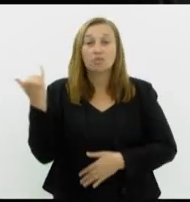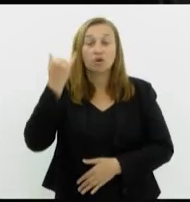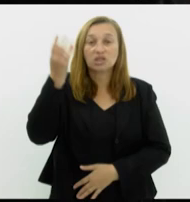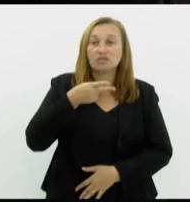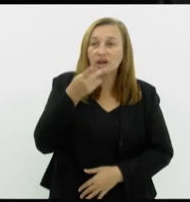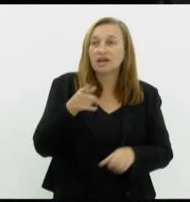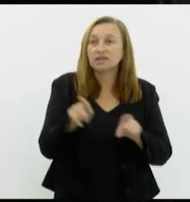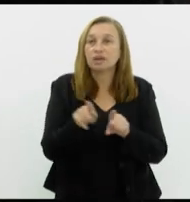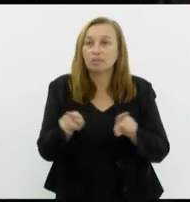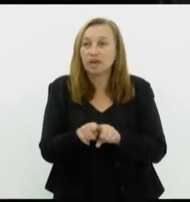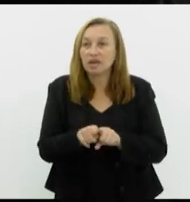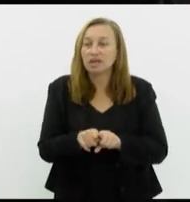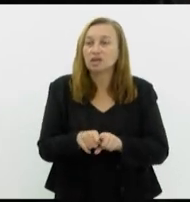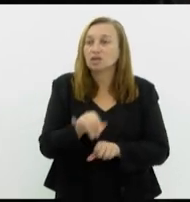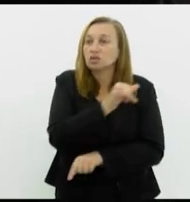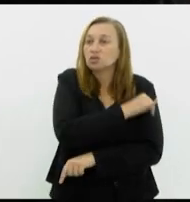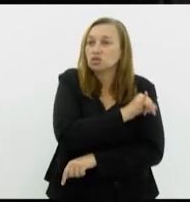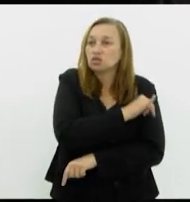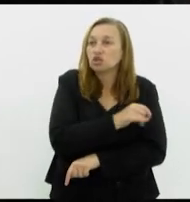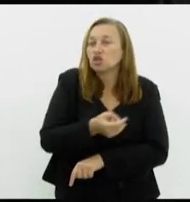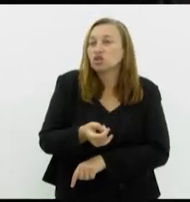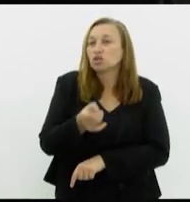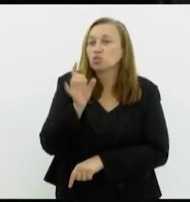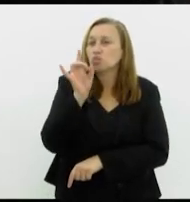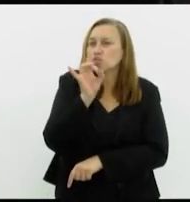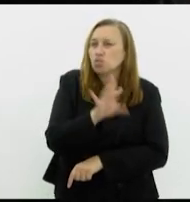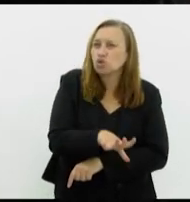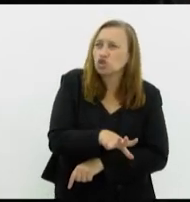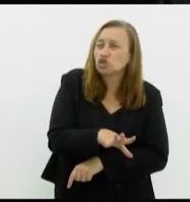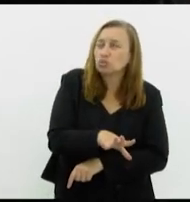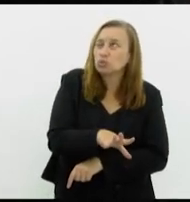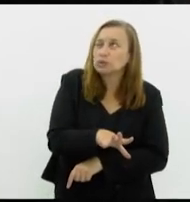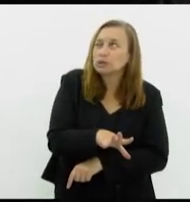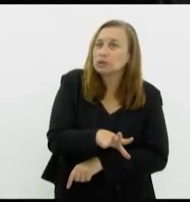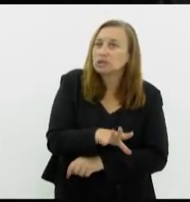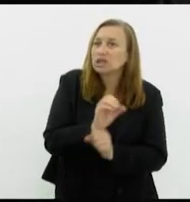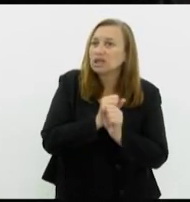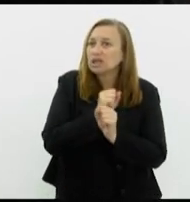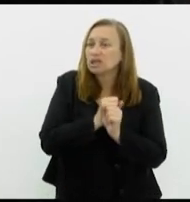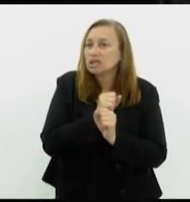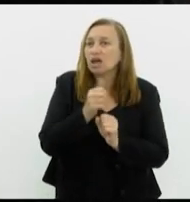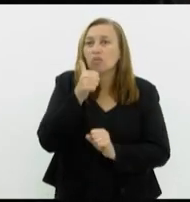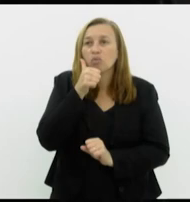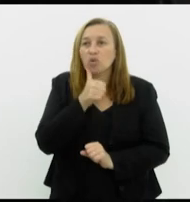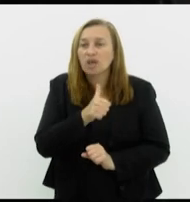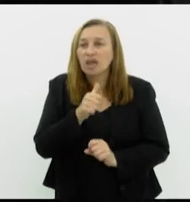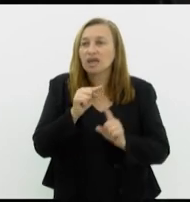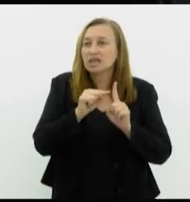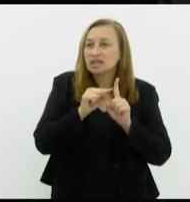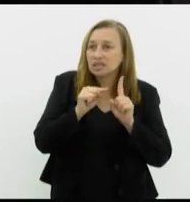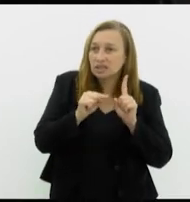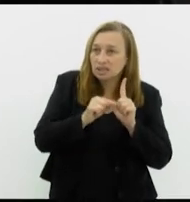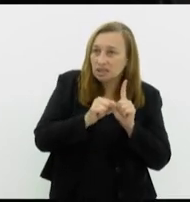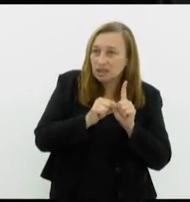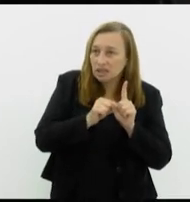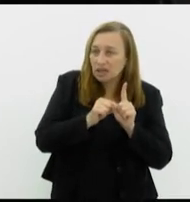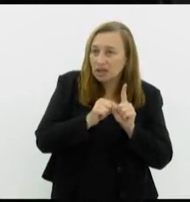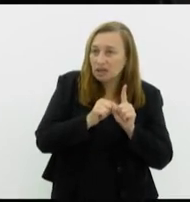dizer também que, no Rio de Janeiro, somente nos últimos anos, mulheres grávidas